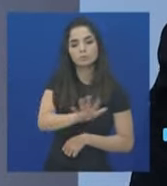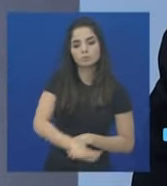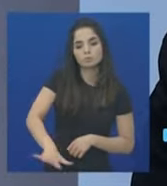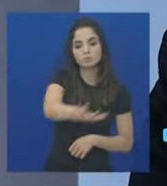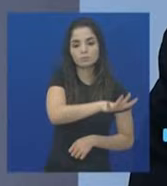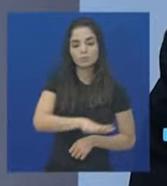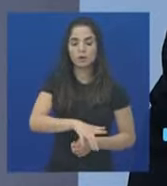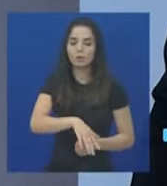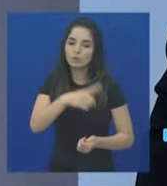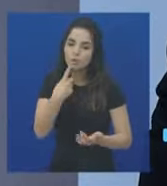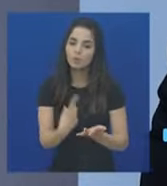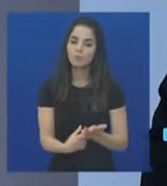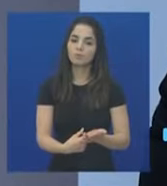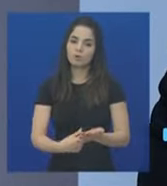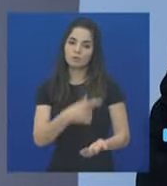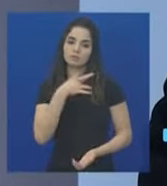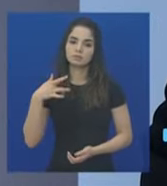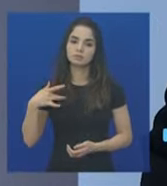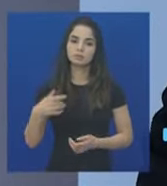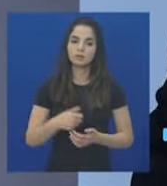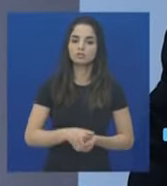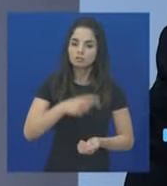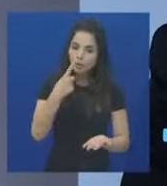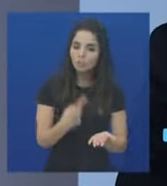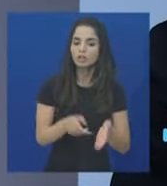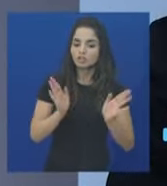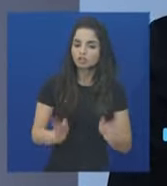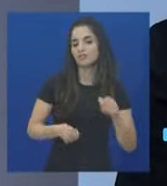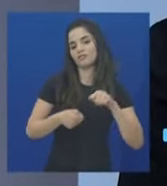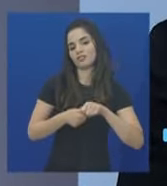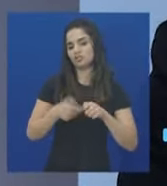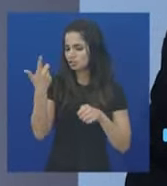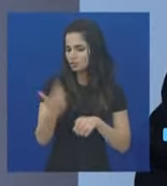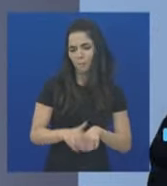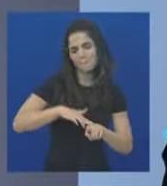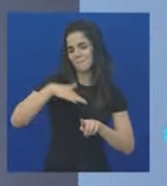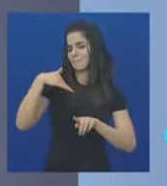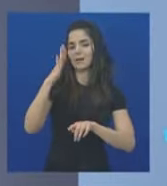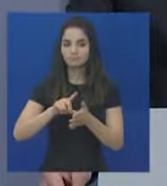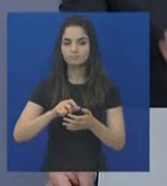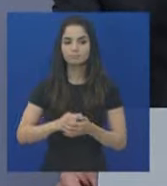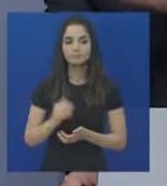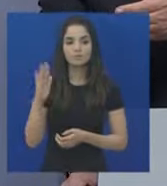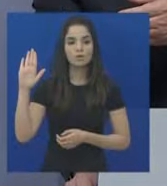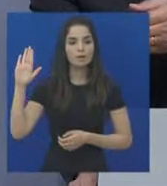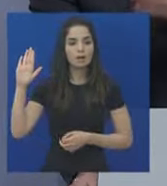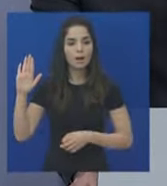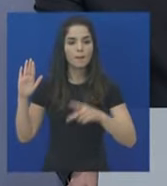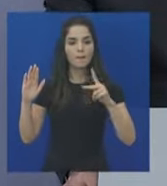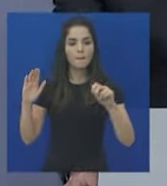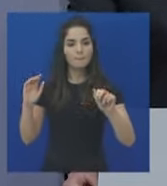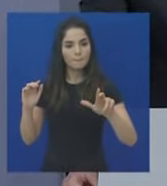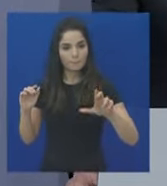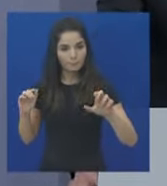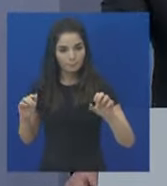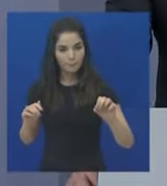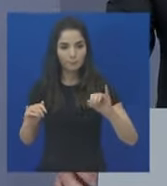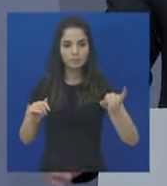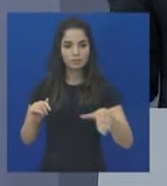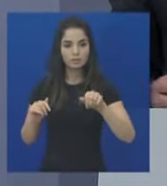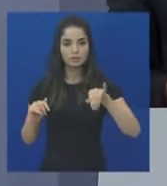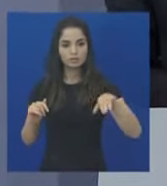Compromisso com a saúde é compromisso de quem já fez e vai fazer muito mais ainda pela população. Doutor Paulo César e candidato